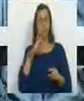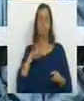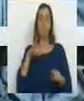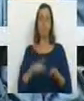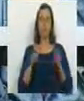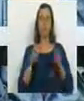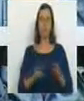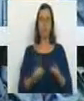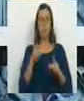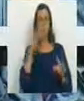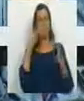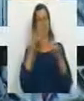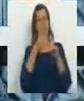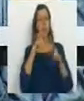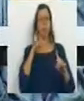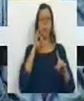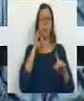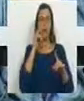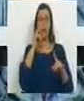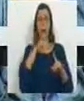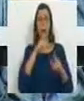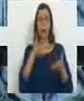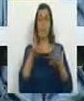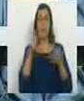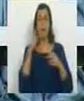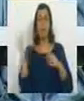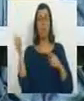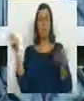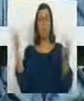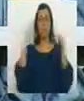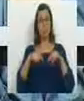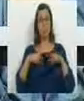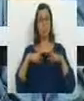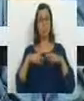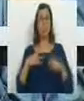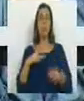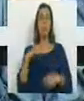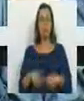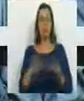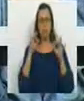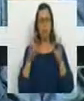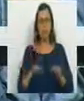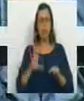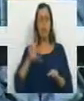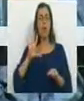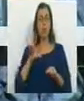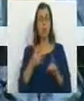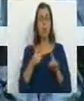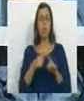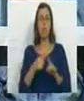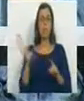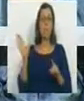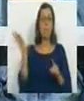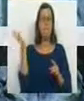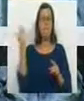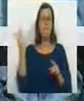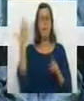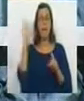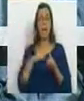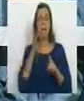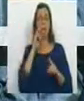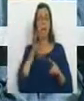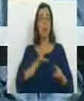Portugal ser um destino seguro para quem visita Portugal. Portugal é mesmo um dos países mais seguros